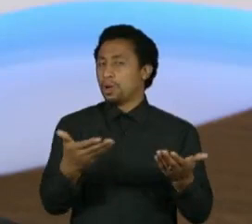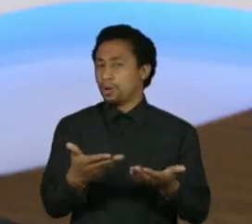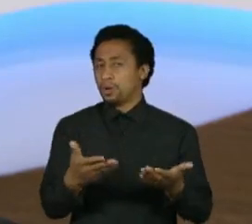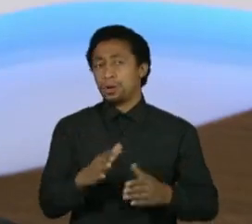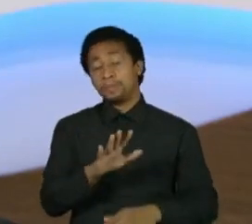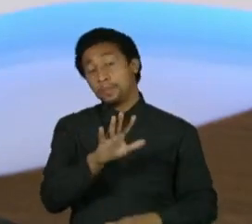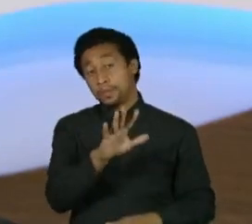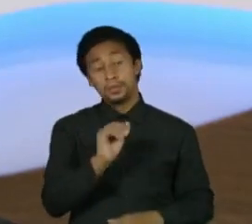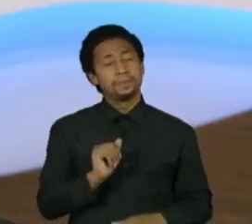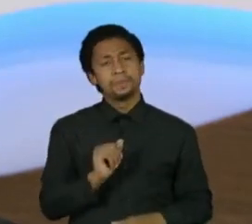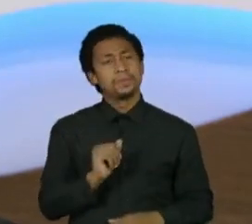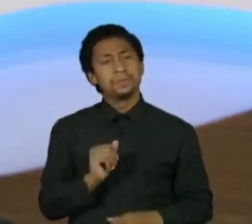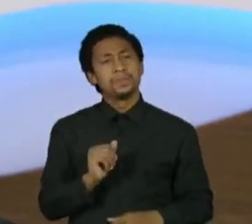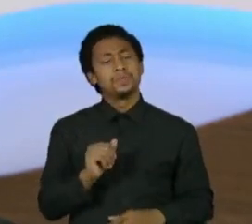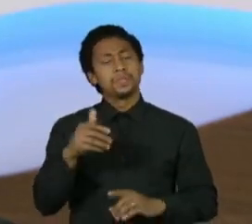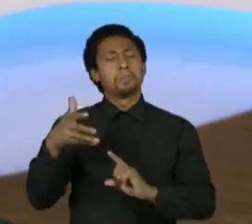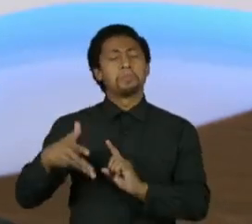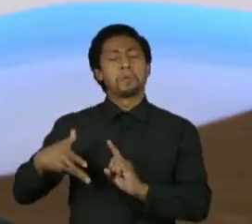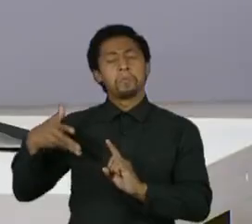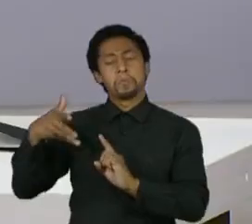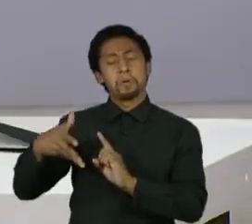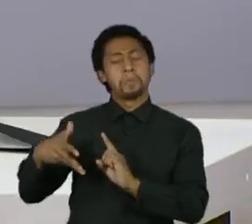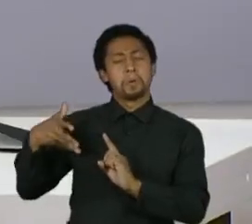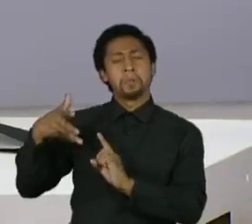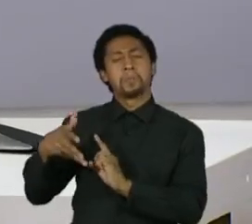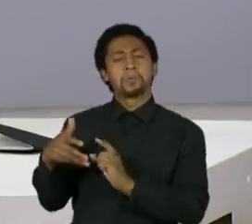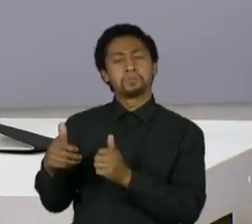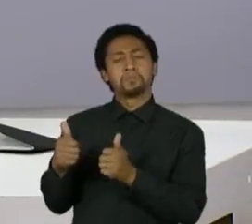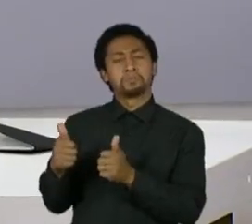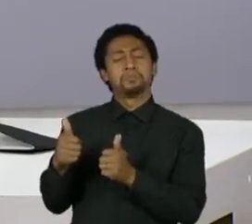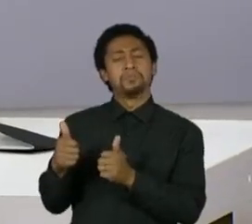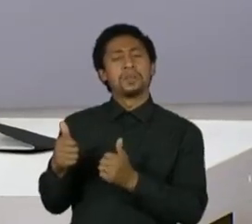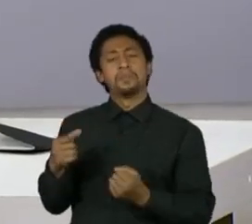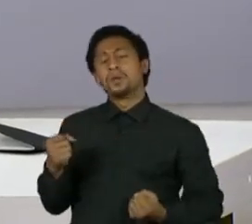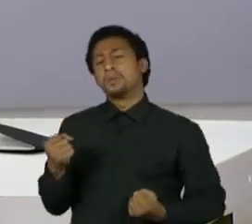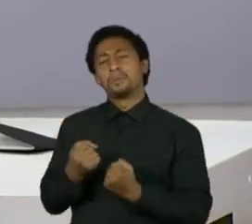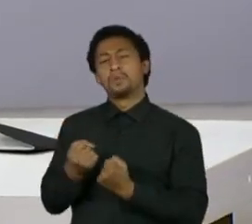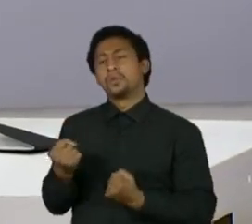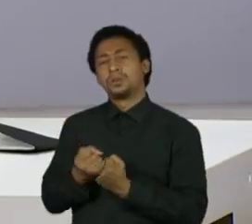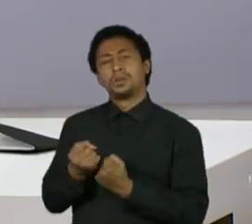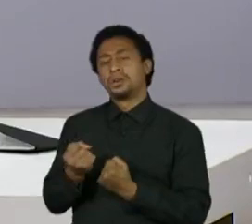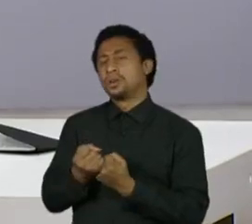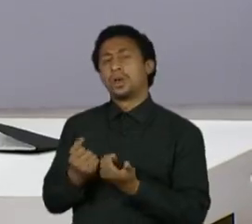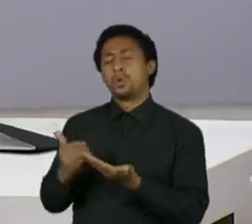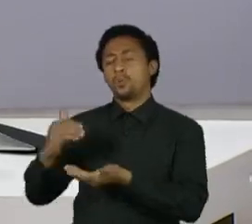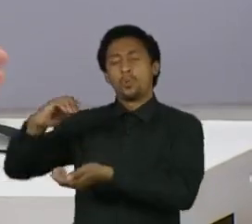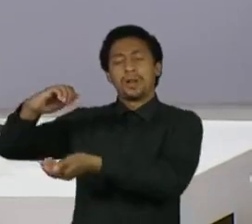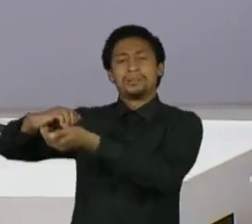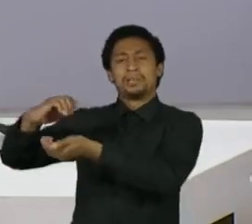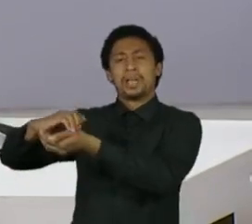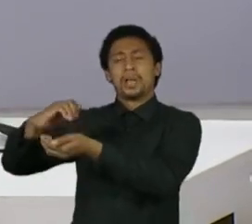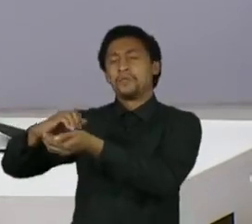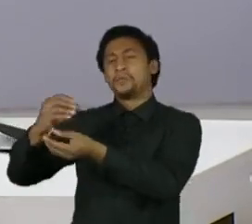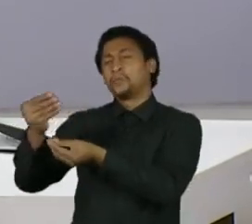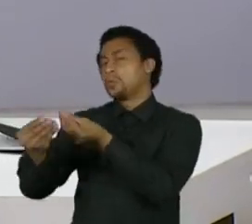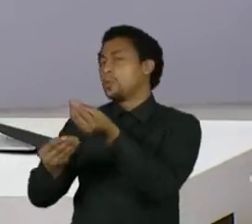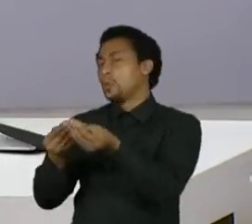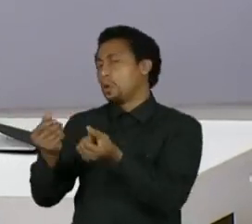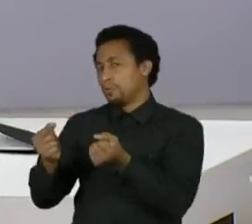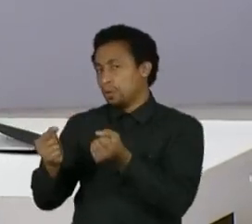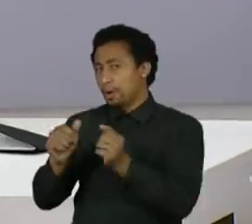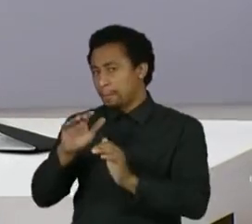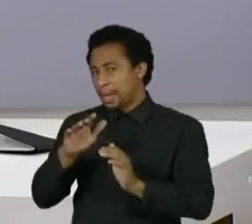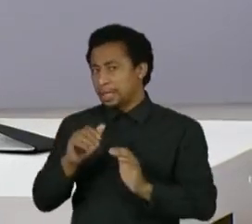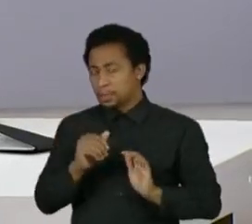possível defender no discurso, um bom discurso, o Supremo Tribunal Federal, ao mesmo tempo em que descumpre, me refiro ao orçamento secreto,